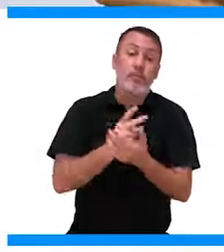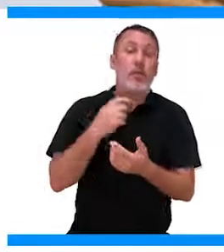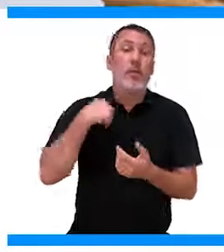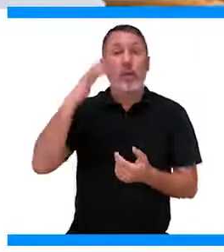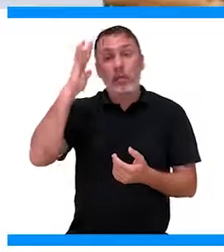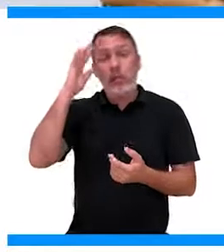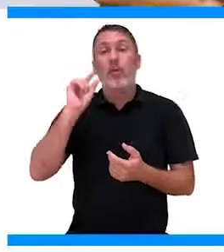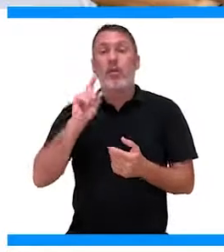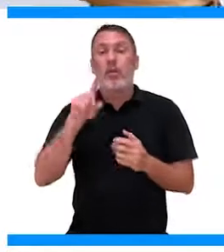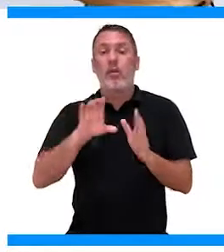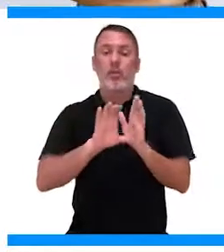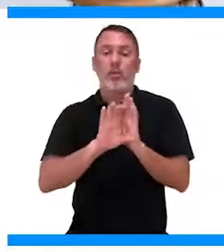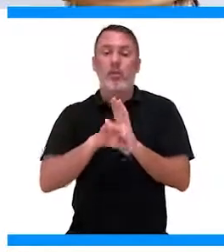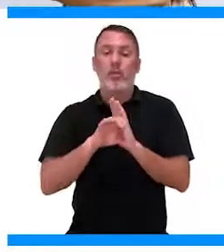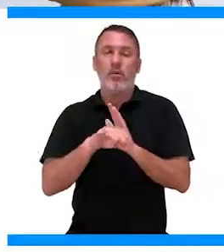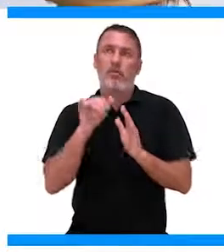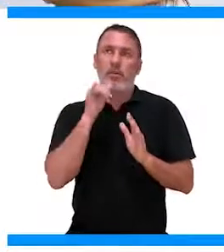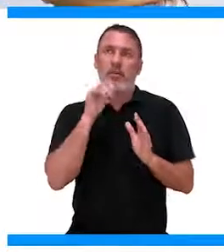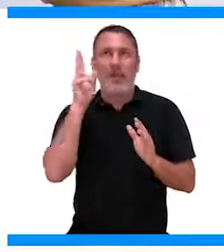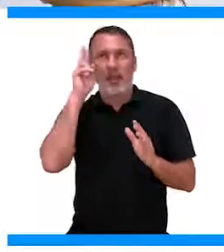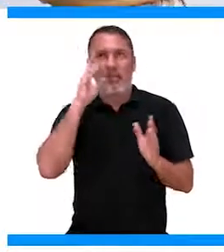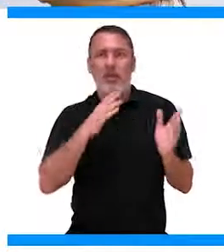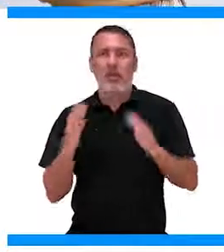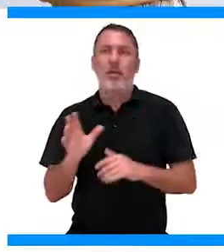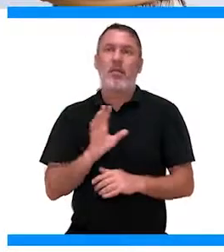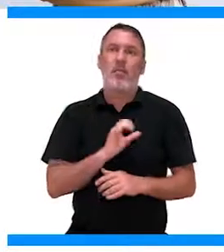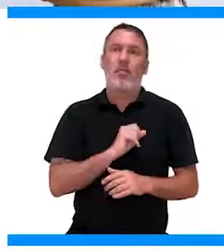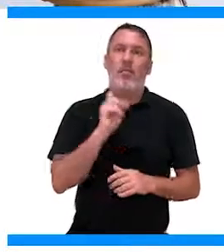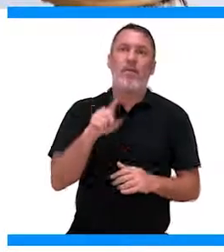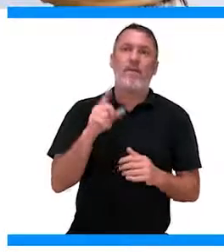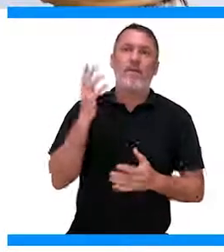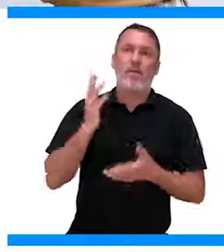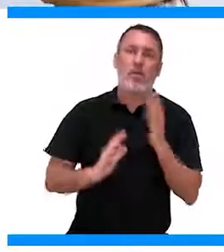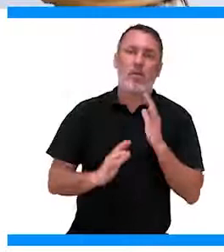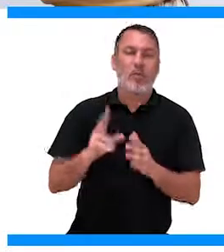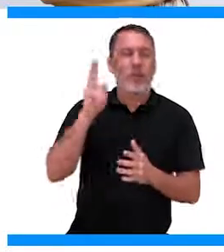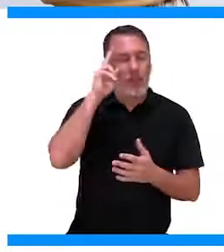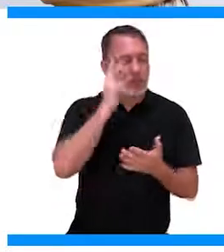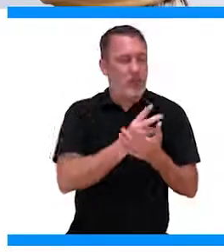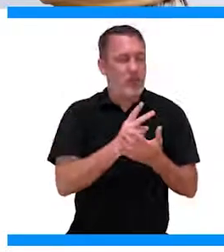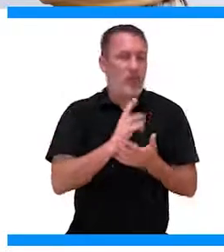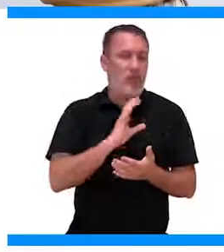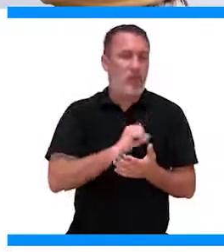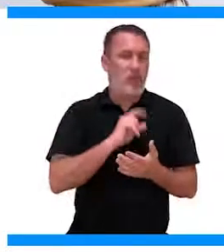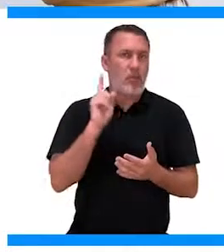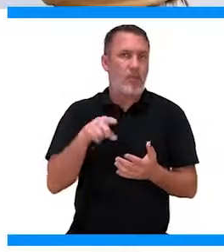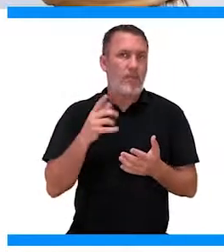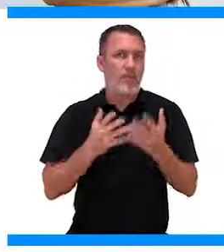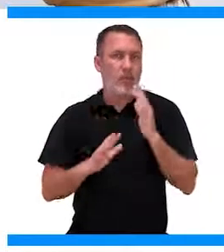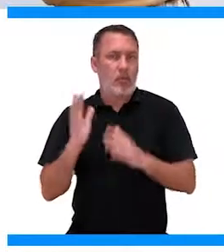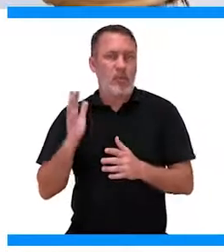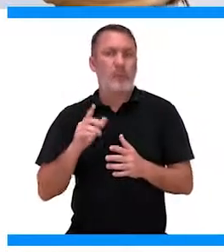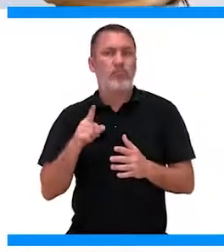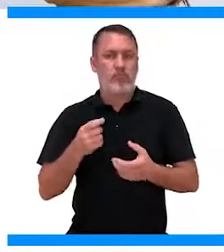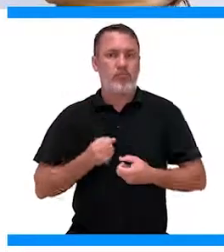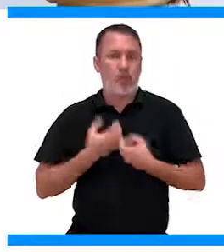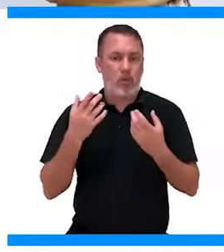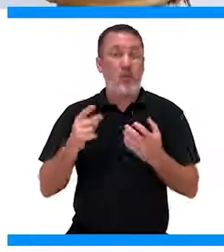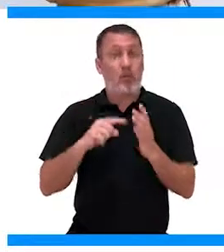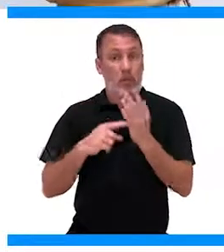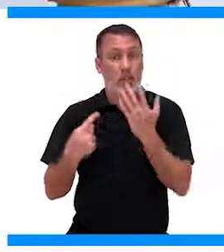pensar no conceito de amor é fogo, né, como uma metáfora. Pense nesse poema de Camões, Amor é